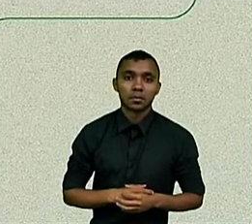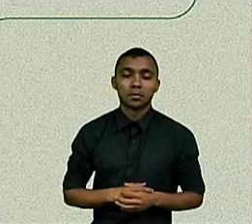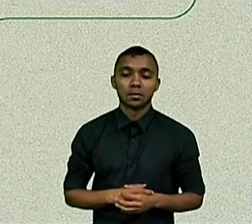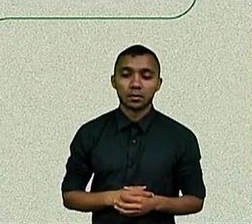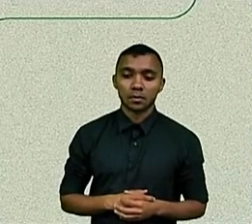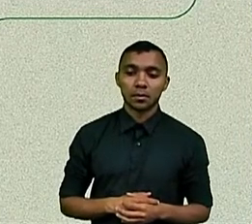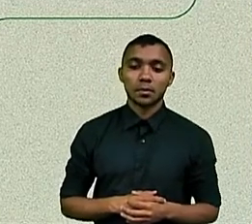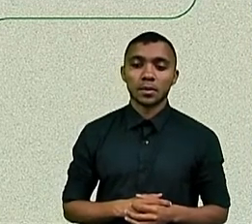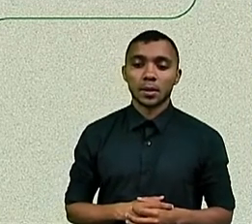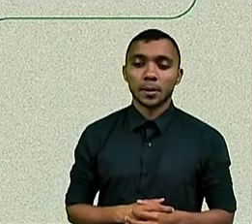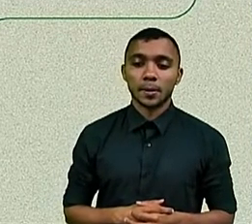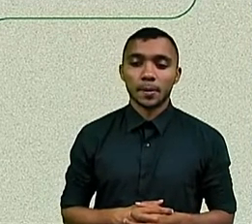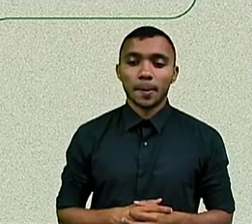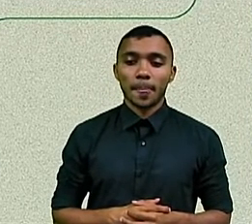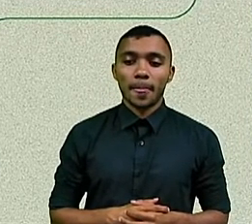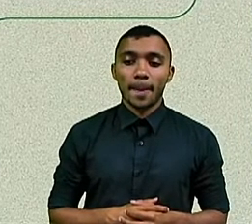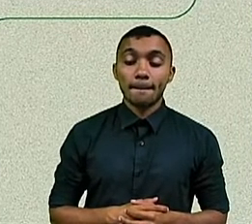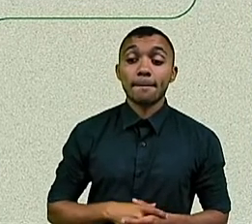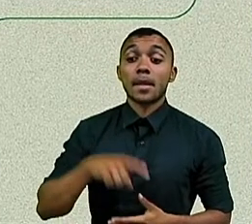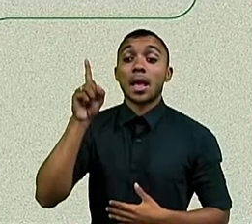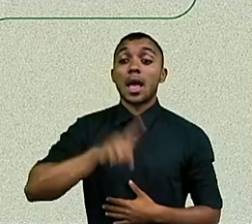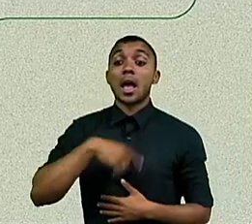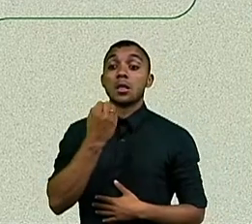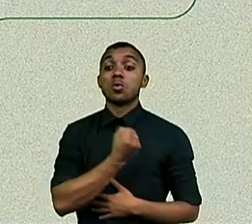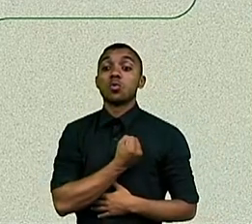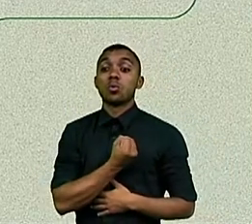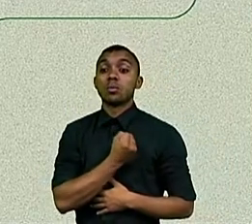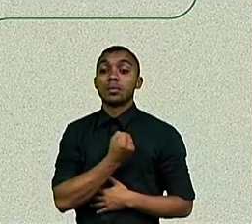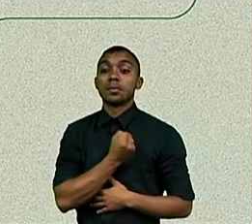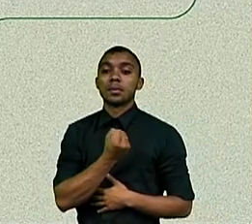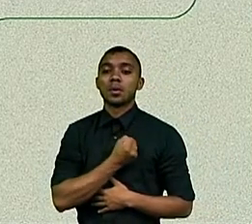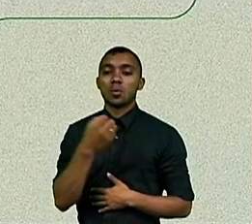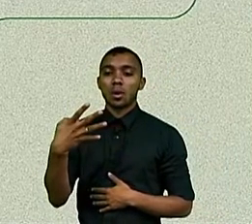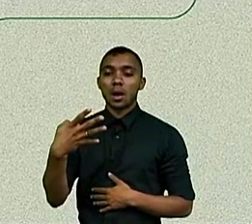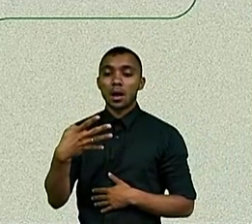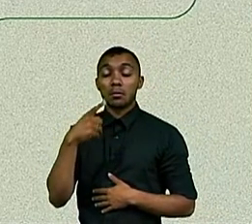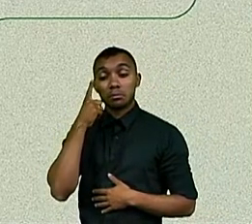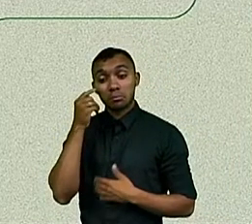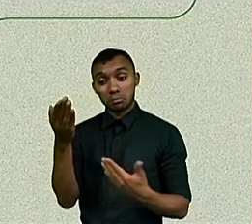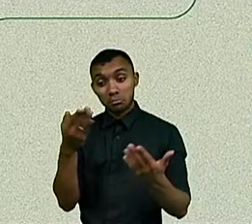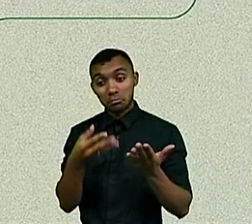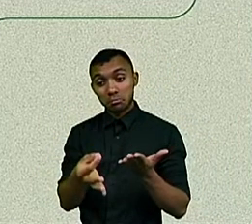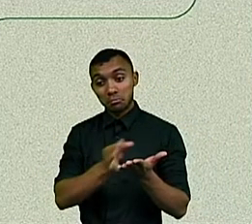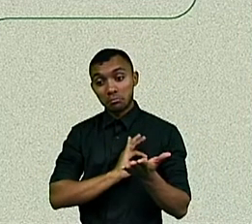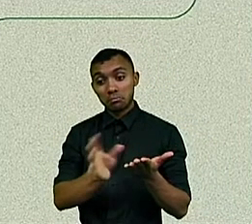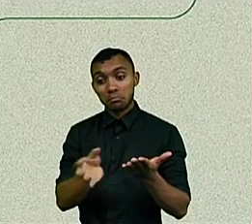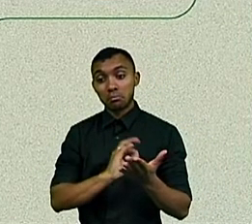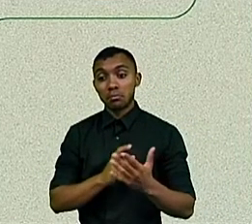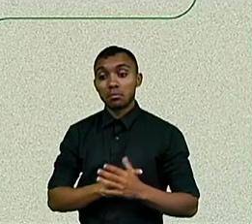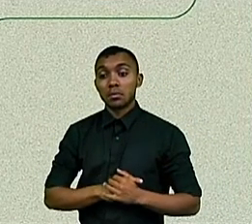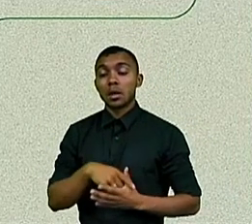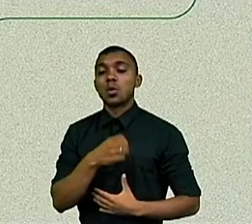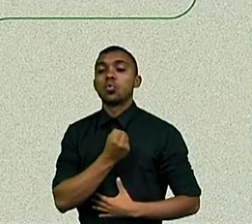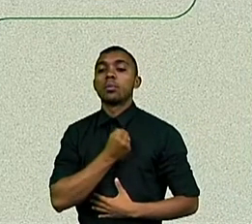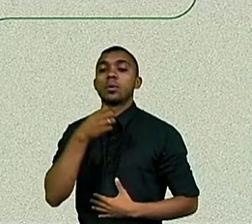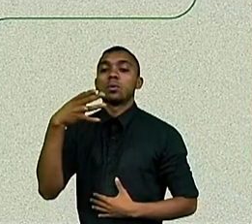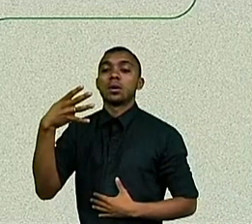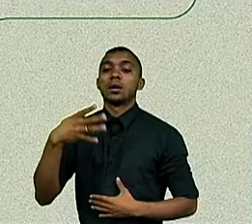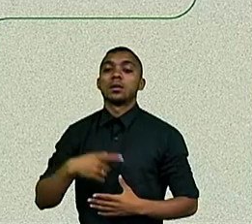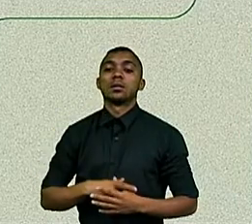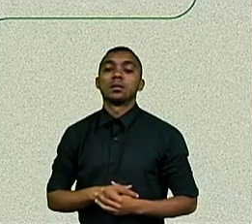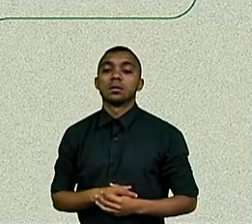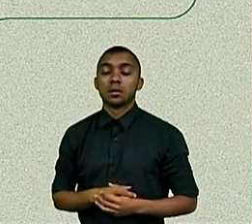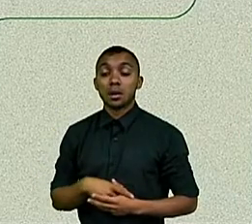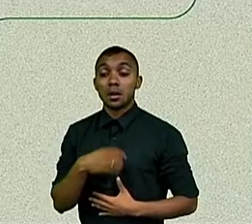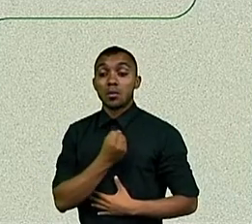é a questão quatro do caderninho pega aí no nosso material Veja a questão 4 para